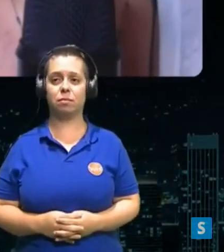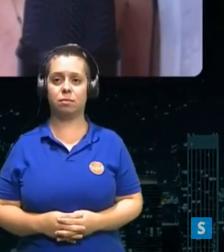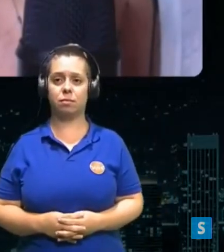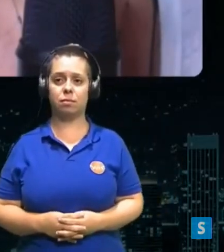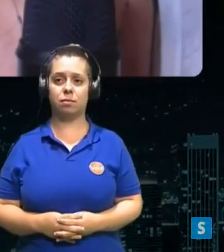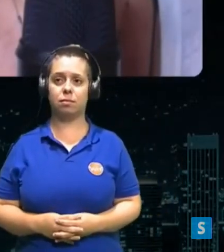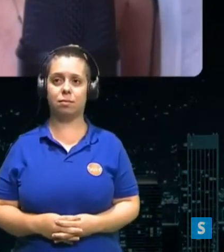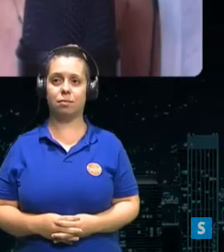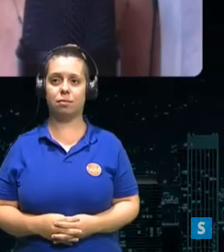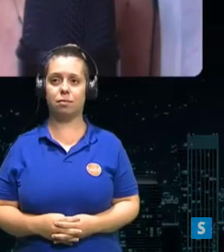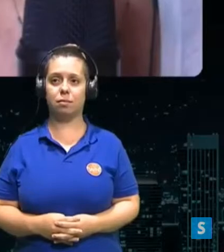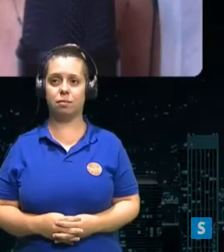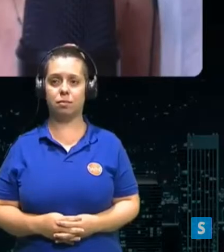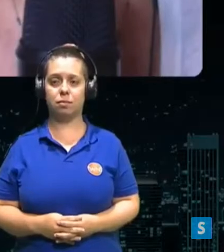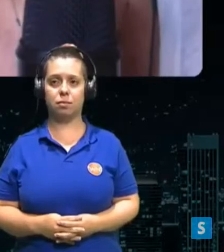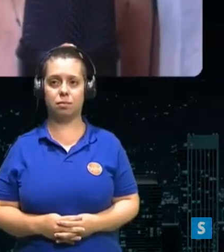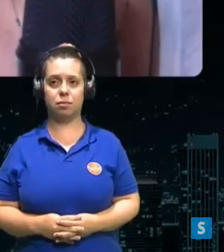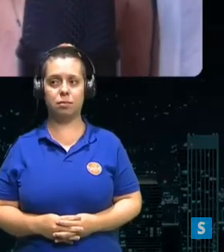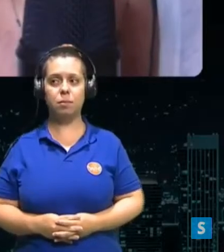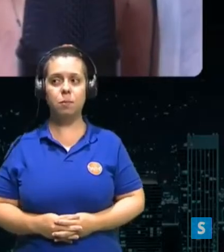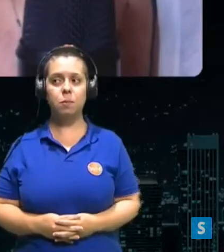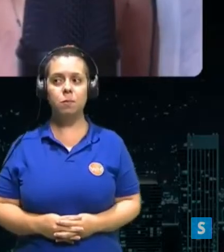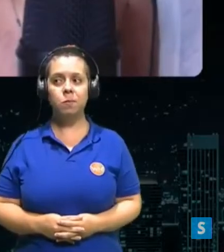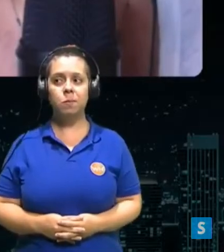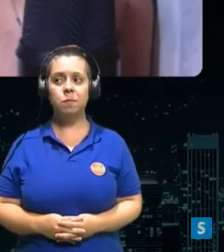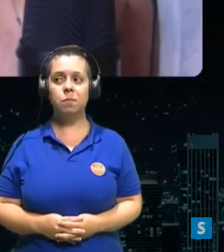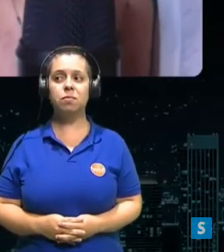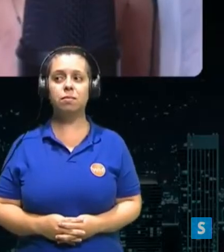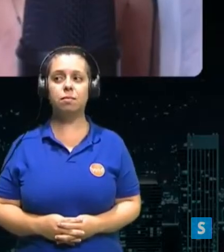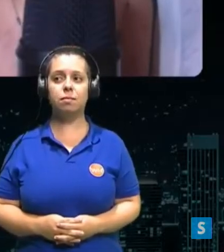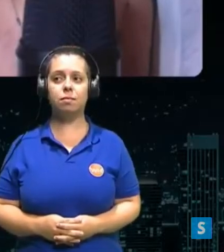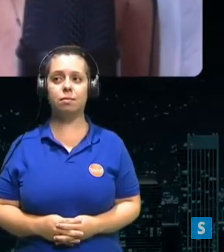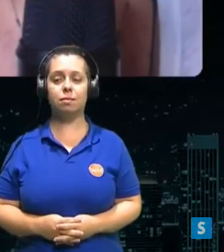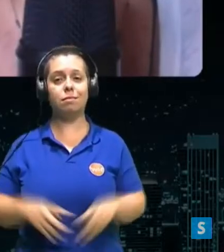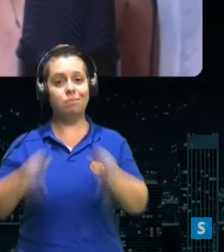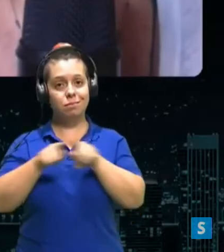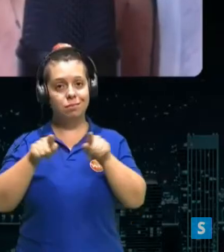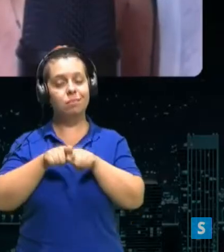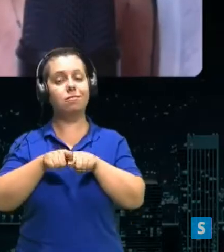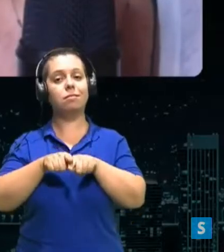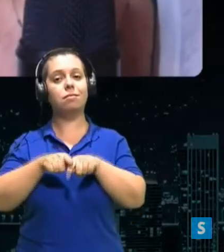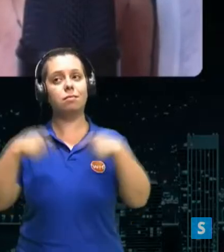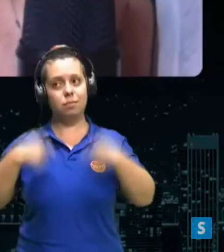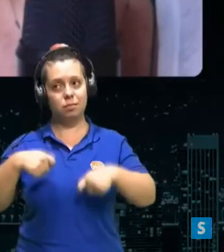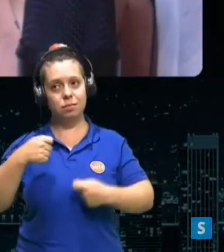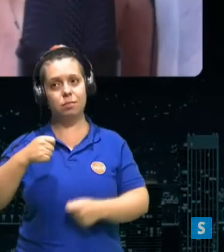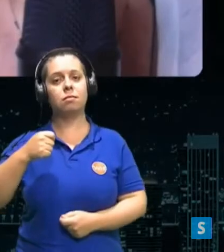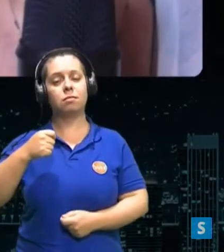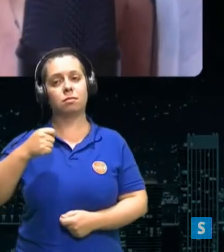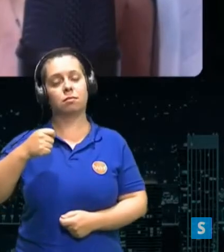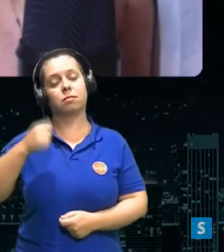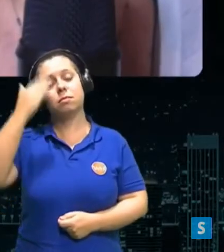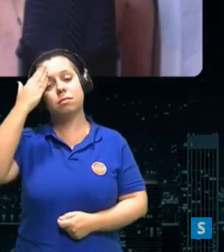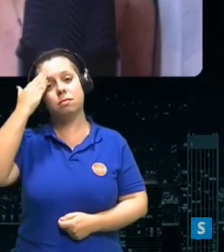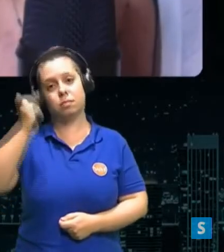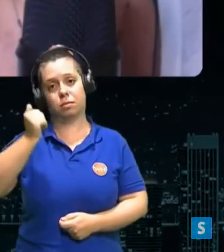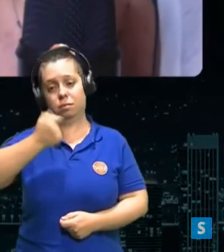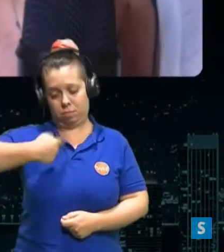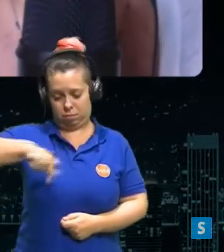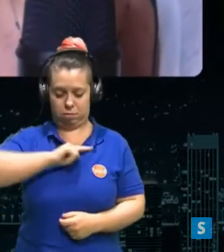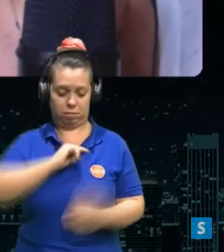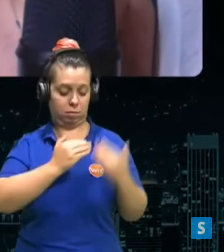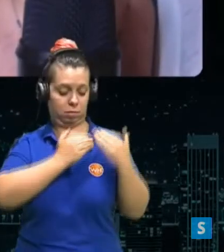acho que precisamos reconhecer que temos uma responsabilidade a